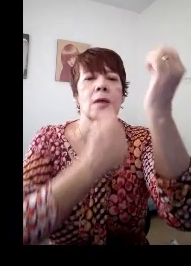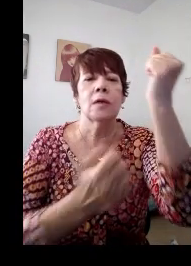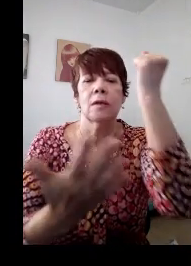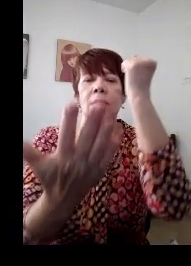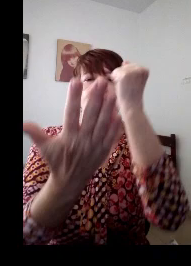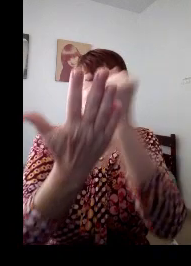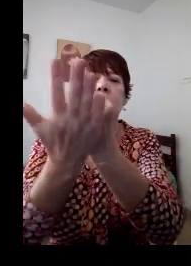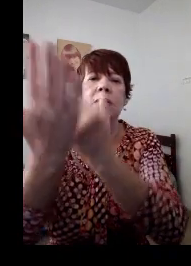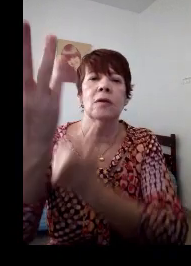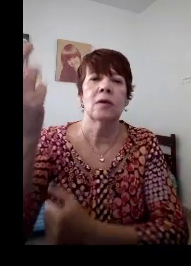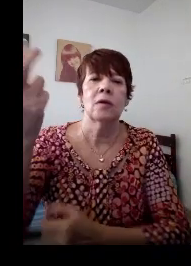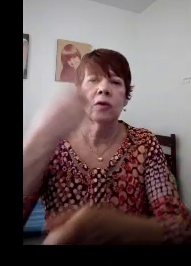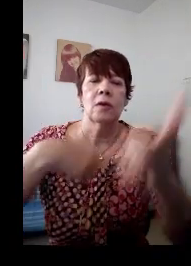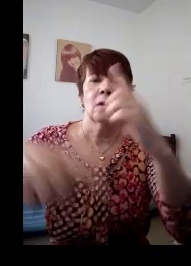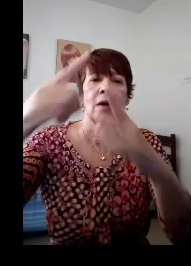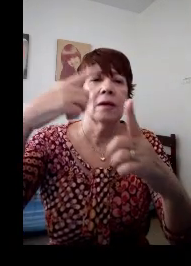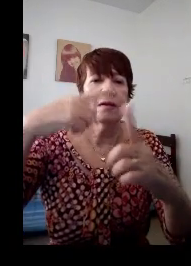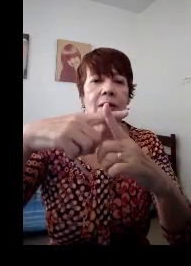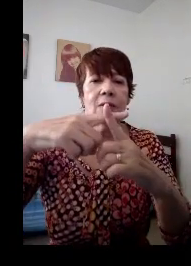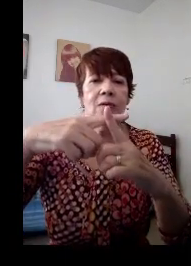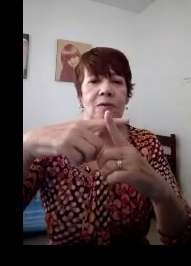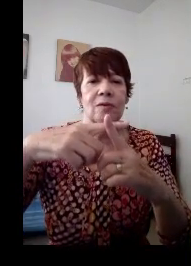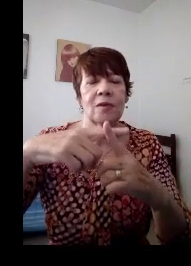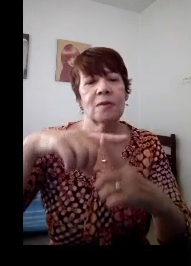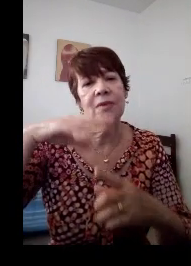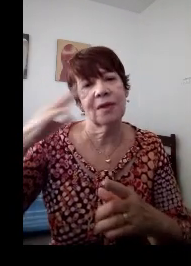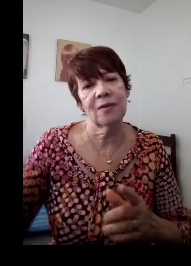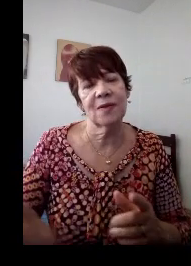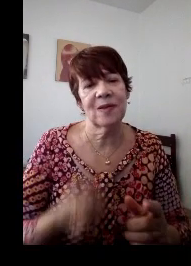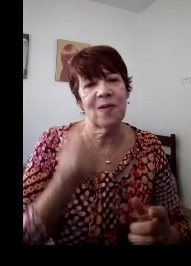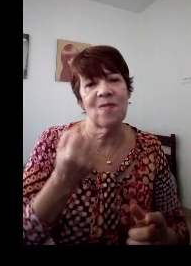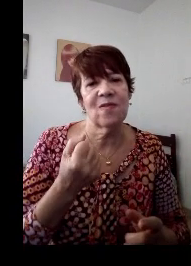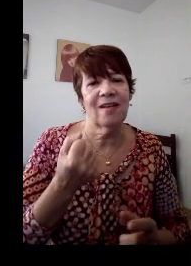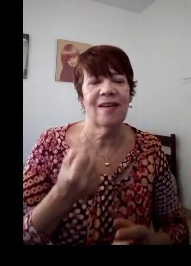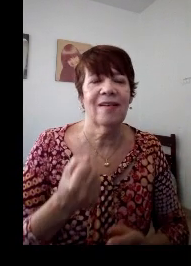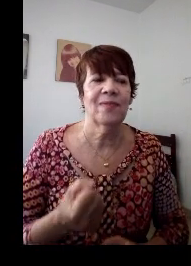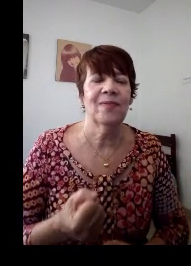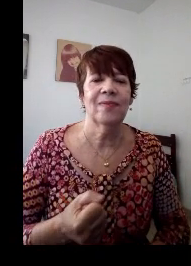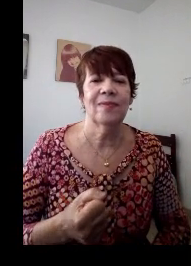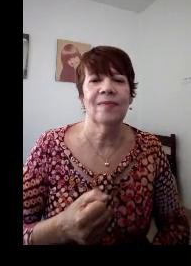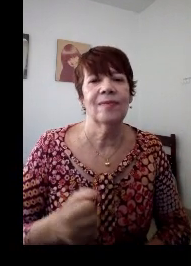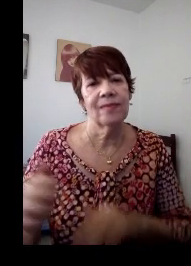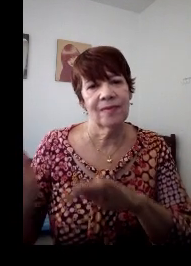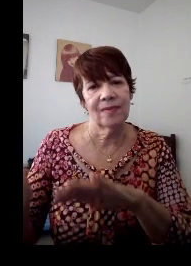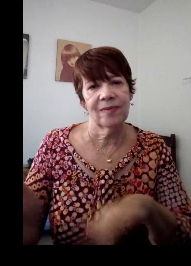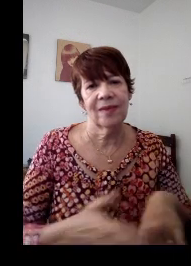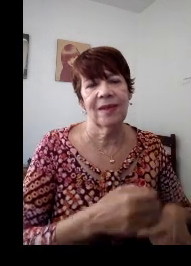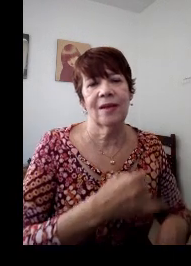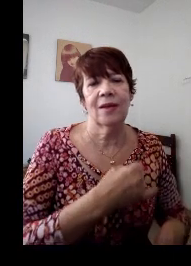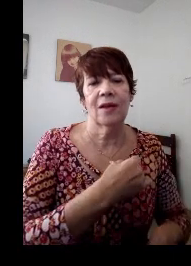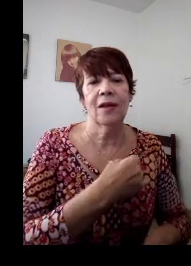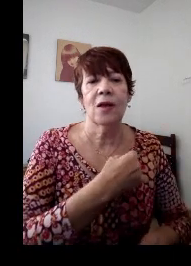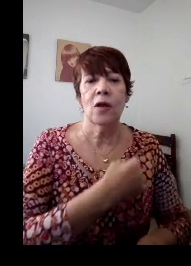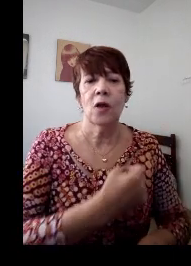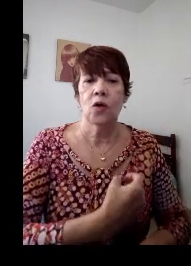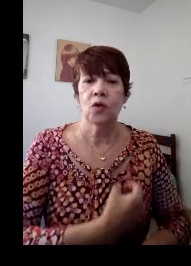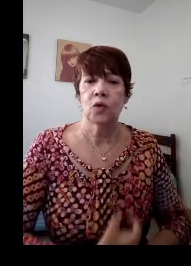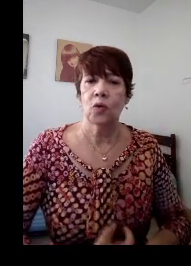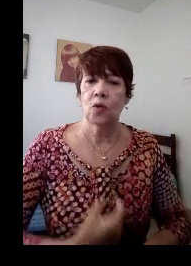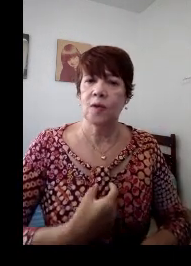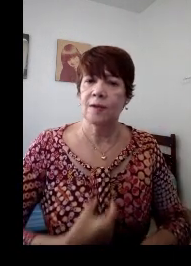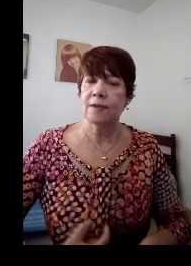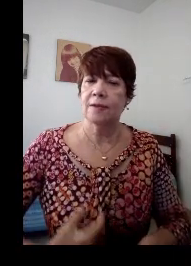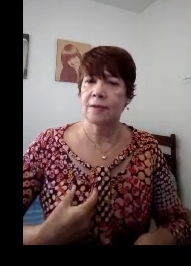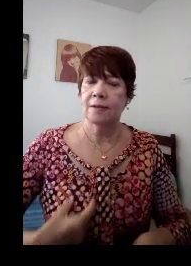o amor de Cristo. Ele é o nosso advogado, né? Veja bem, José então